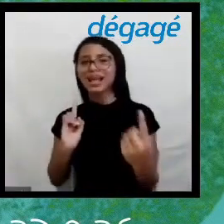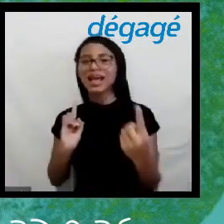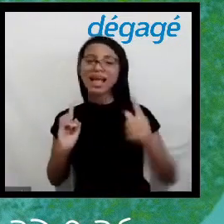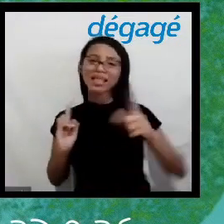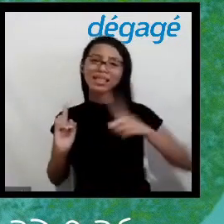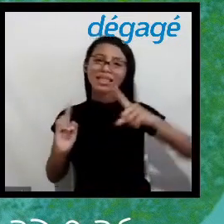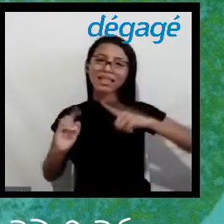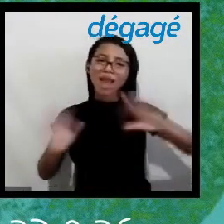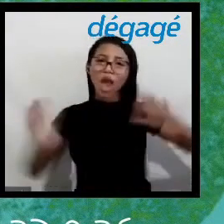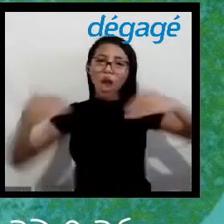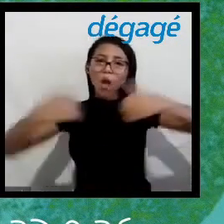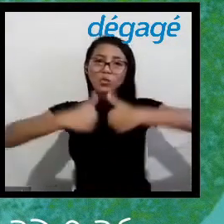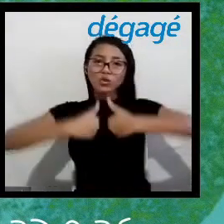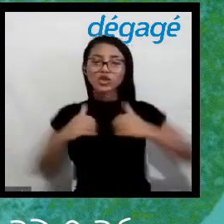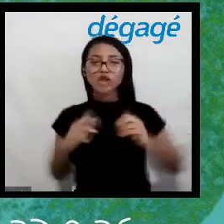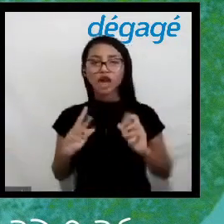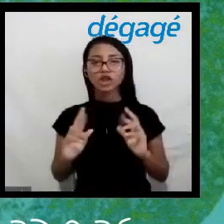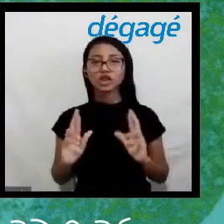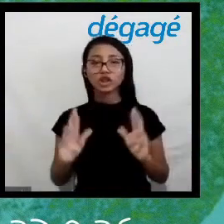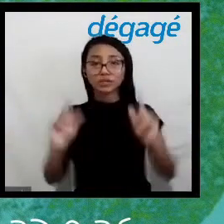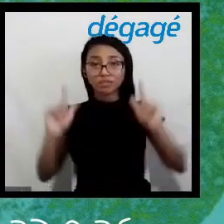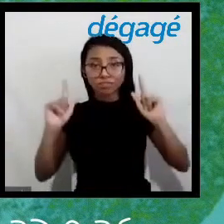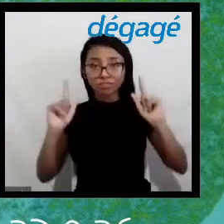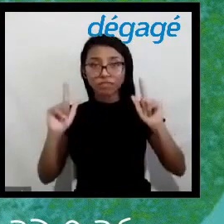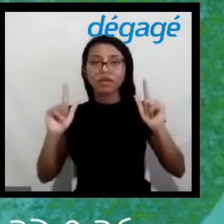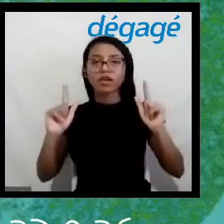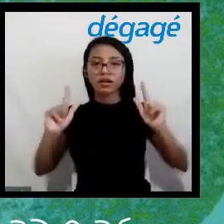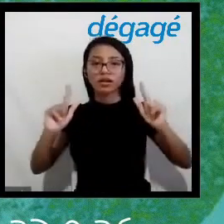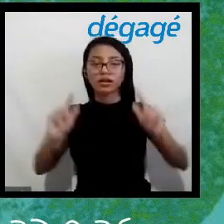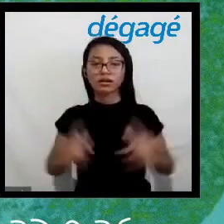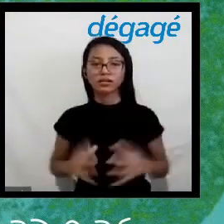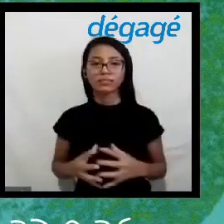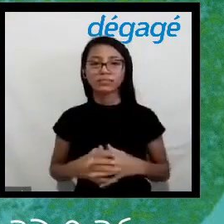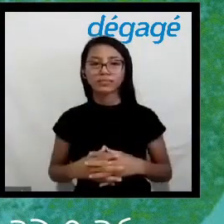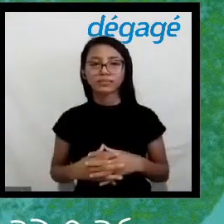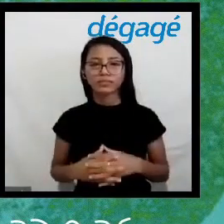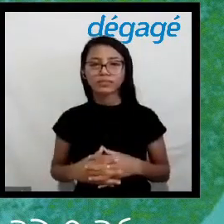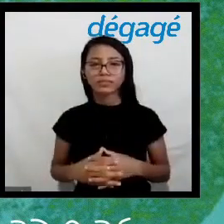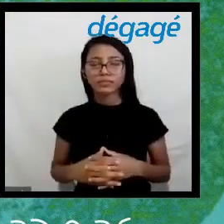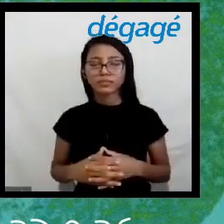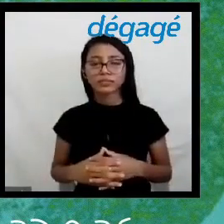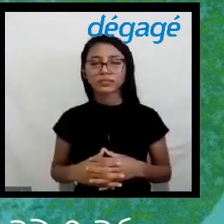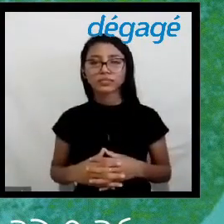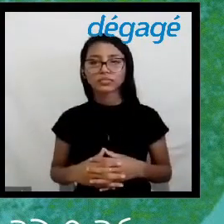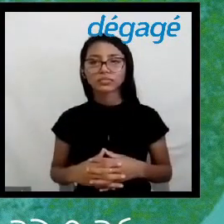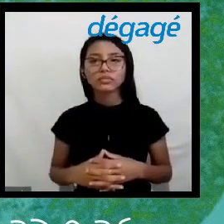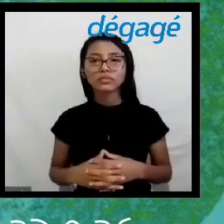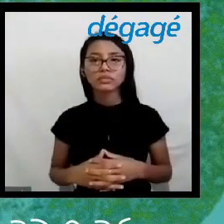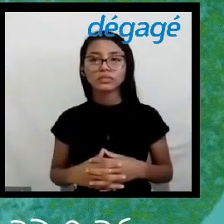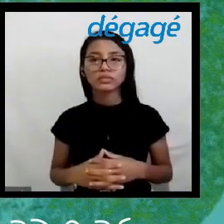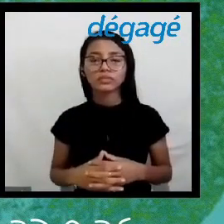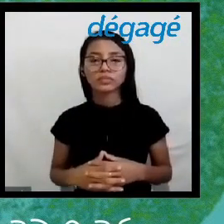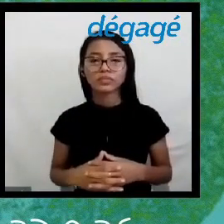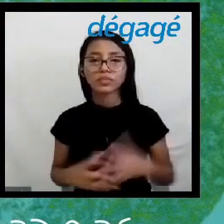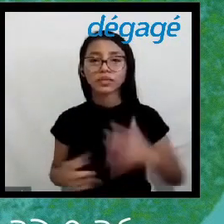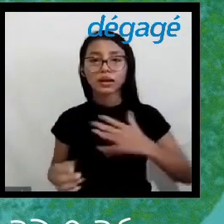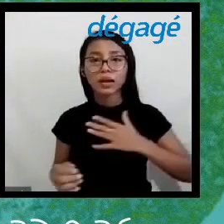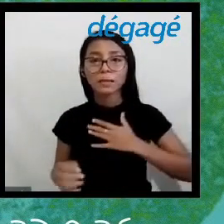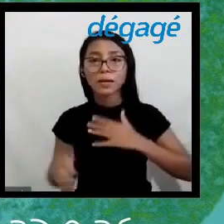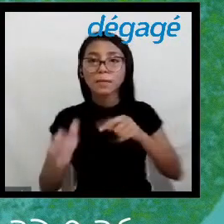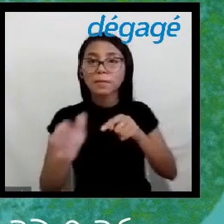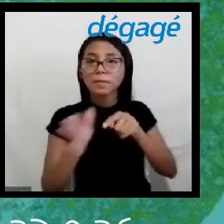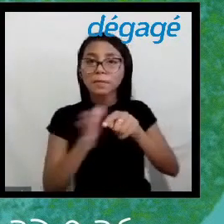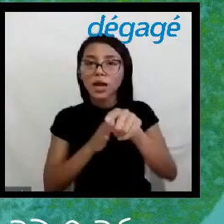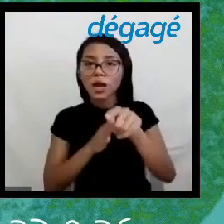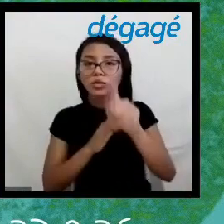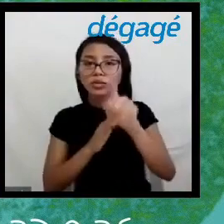nesse sentido de uma coisa de entrar numa certa sintonia, mas a minha pergunta é, vocês já passaram por